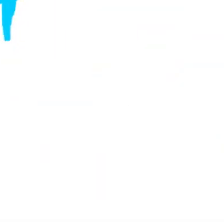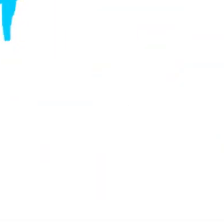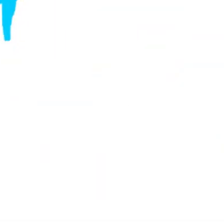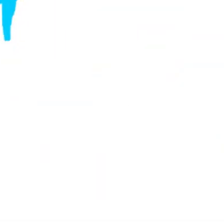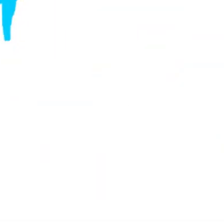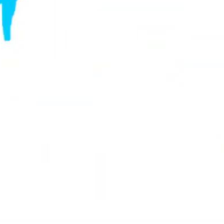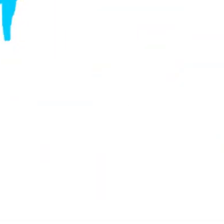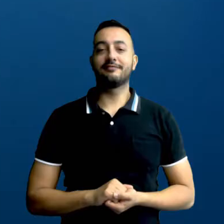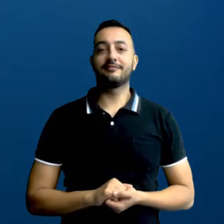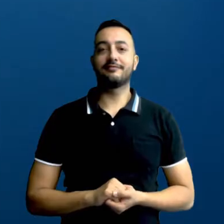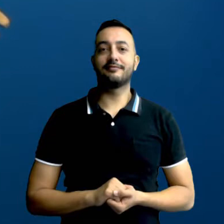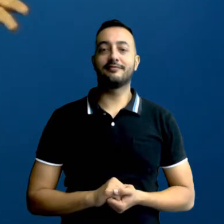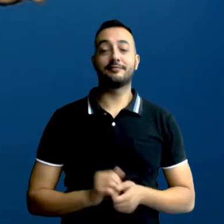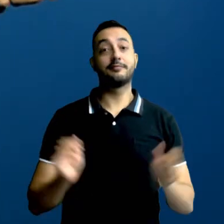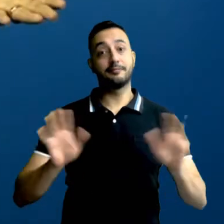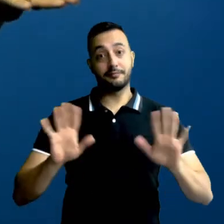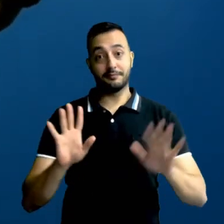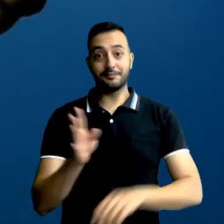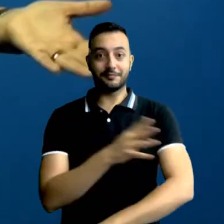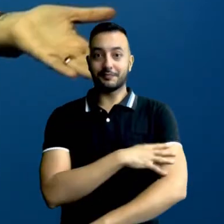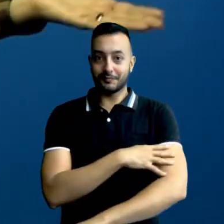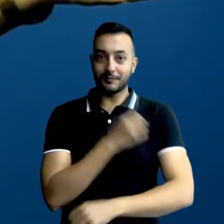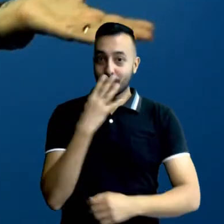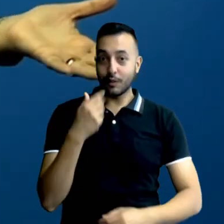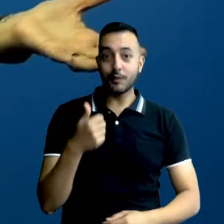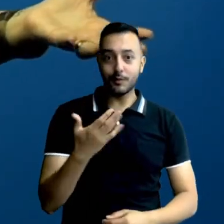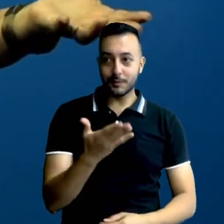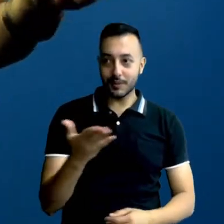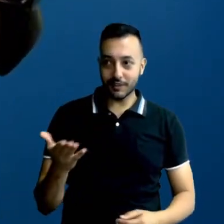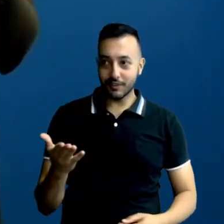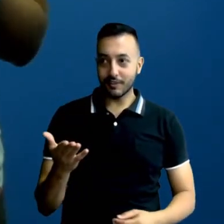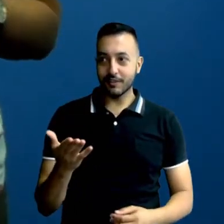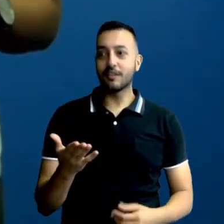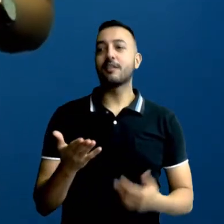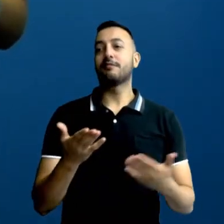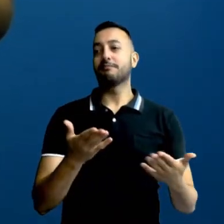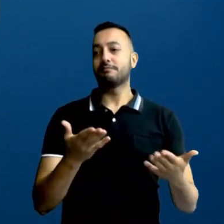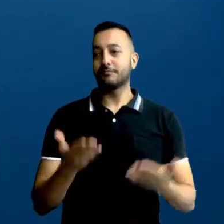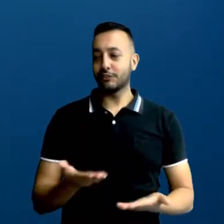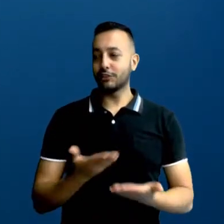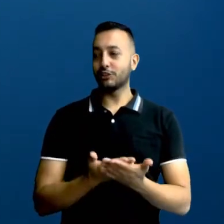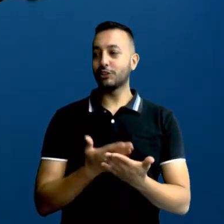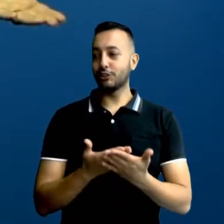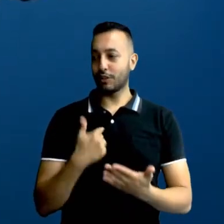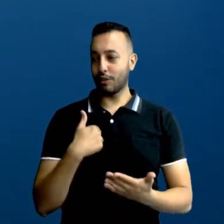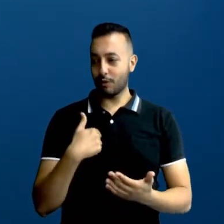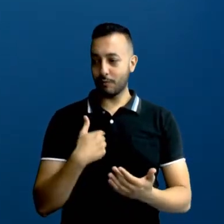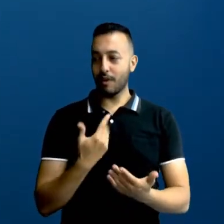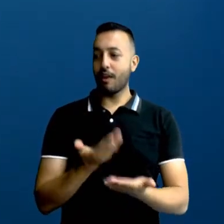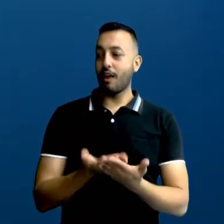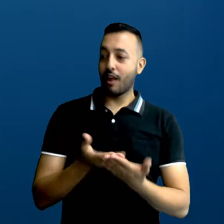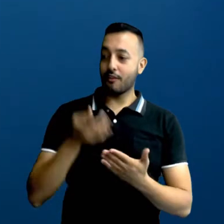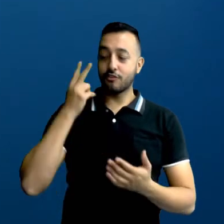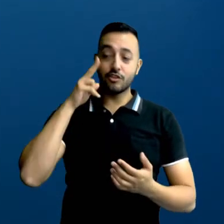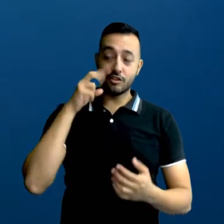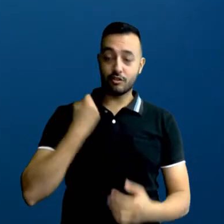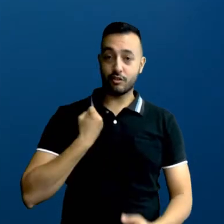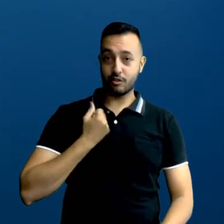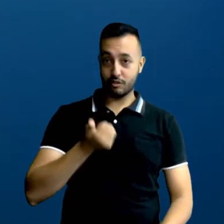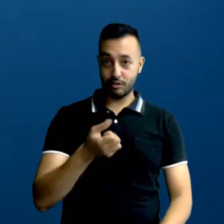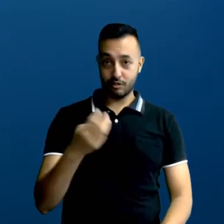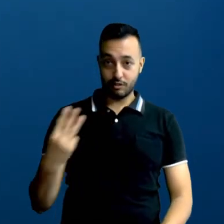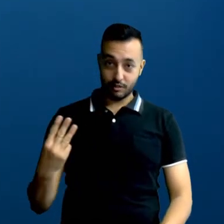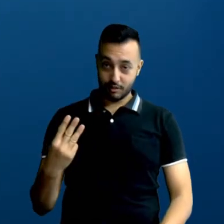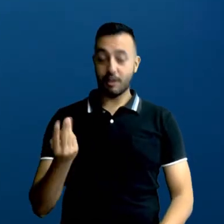o Olá quarto Ana tudo bem com vocês convida a estudar comigo aula de história de número